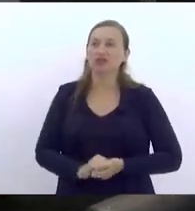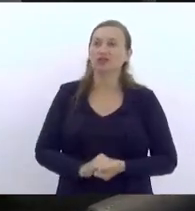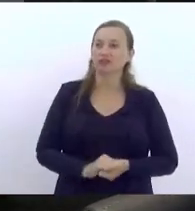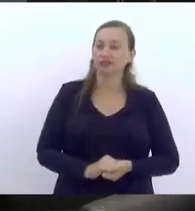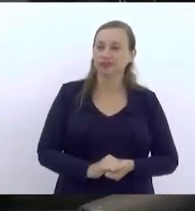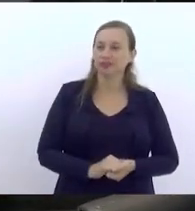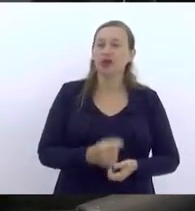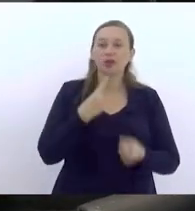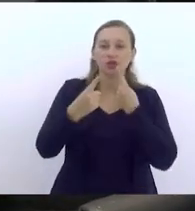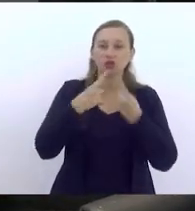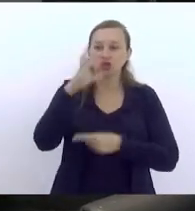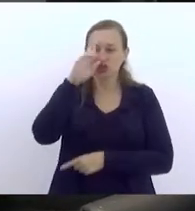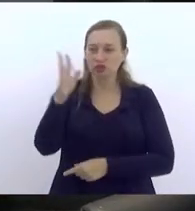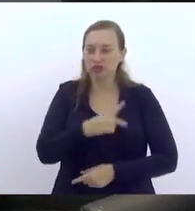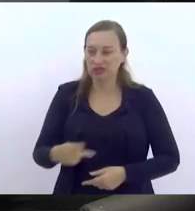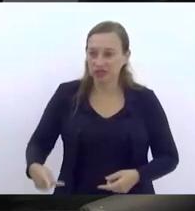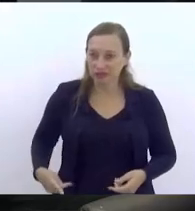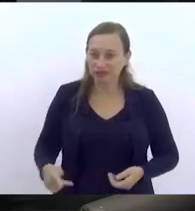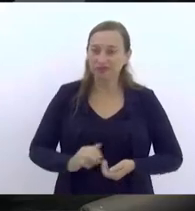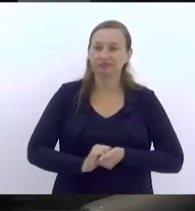Para discutir, presidente.